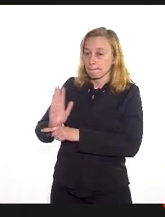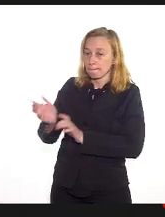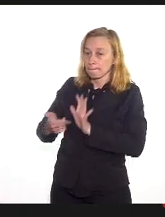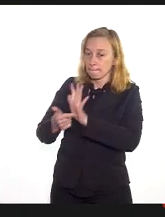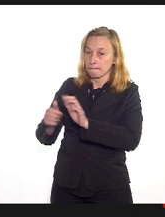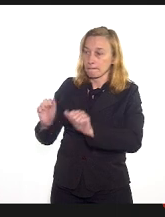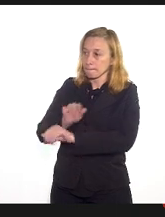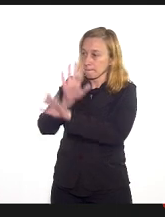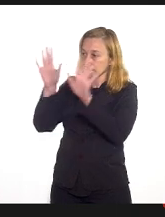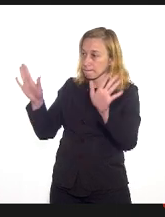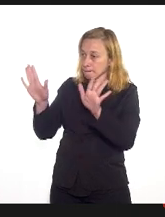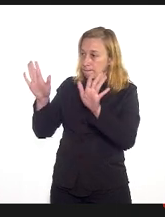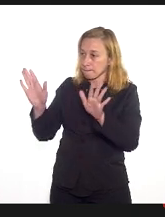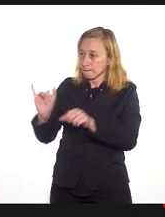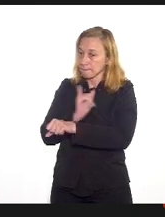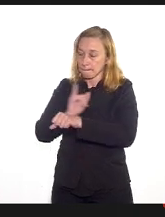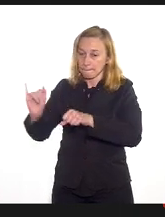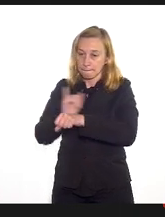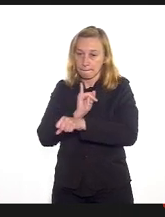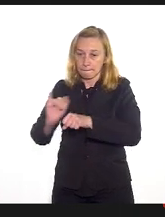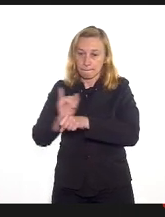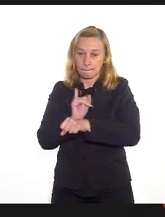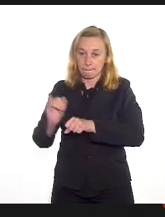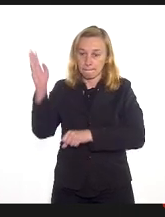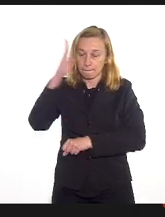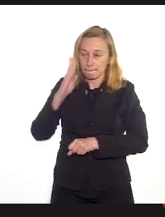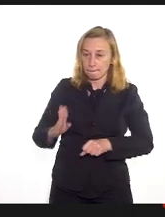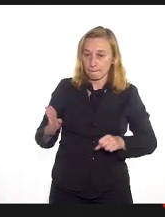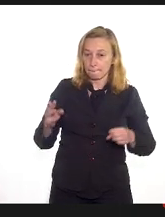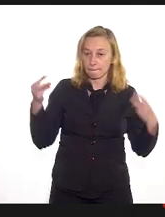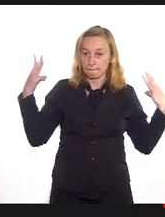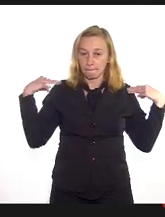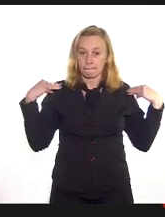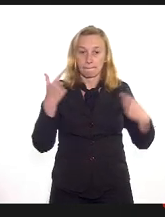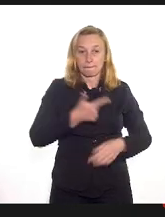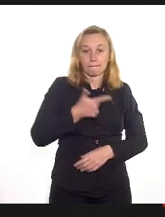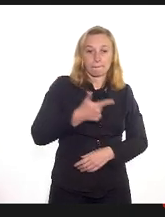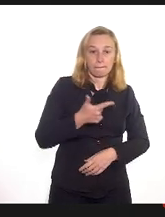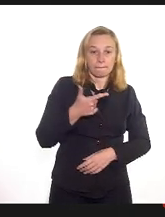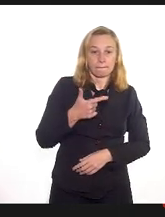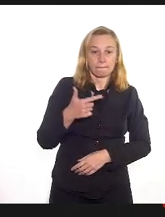dentro dessa visão estratégica da Marinha do Brasil. O segundo ambiente é o regional.